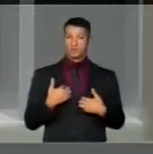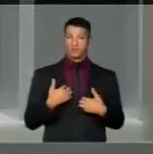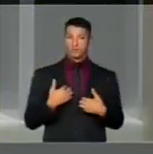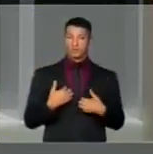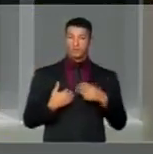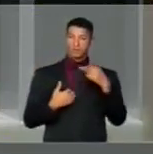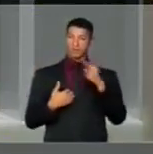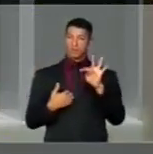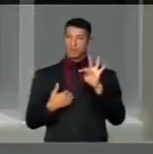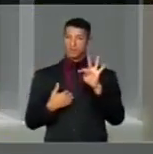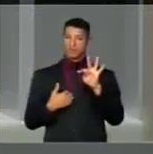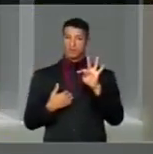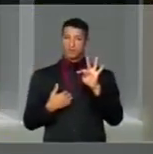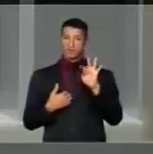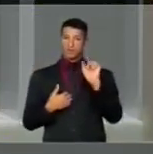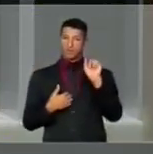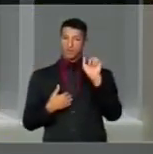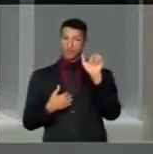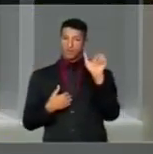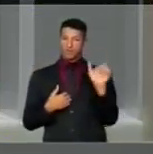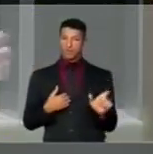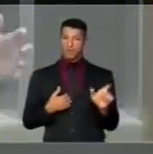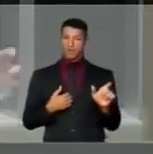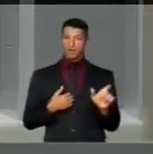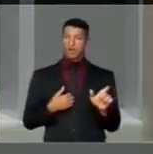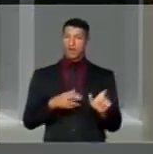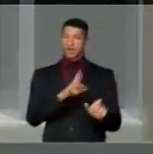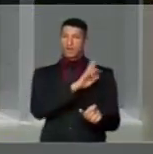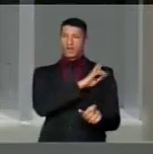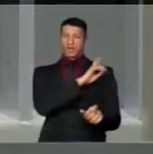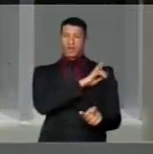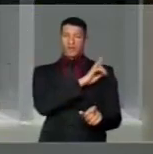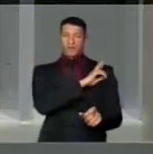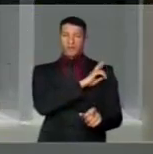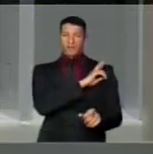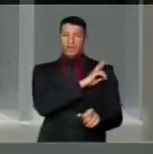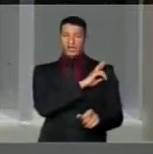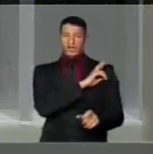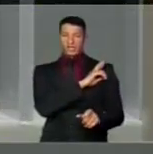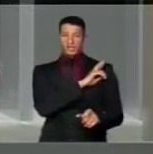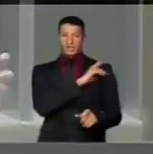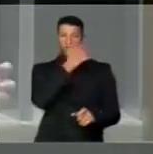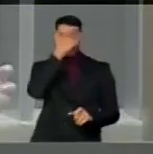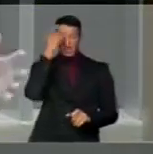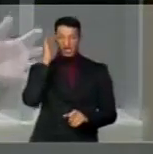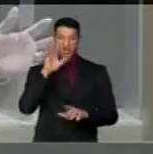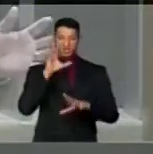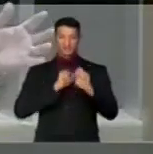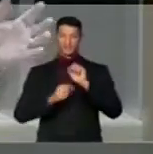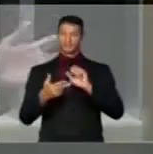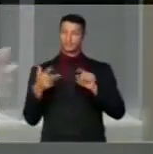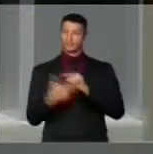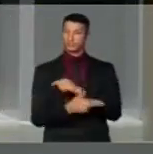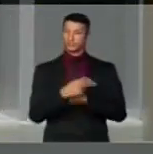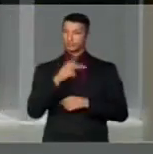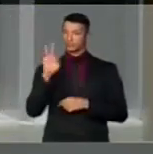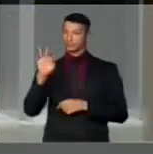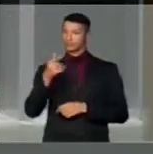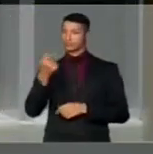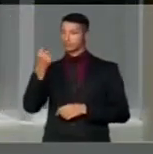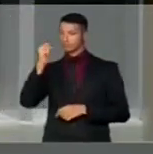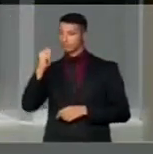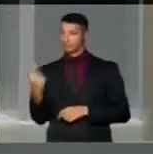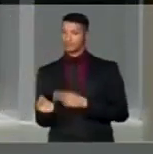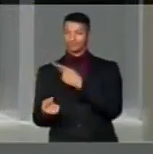O PT, que foi o mentor, que foi aquele que puxou o impeachment de todos os ex-presidentes,